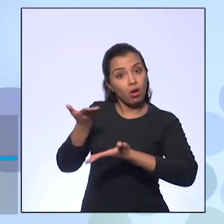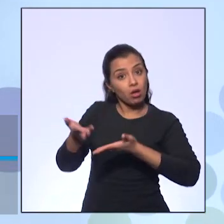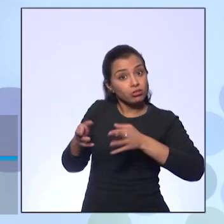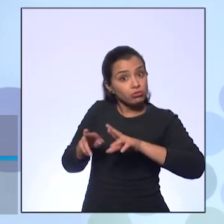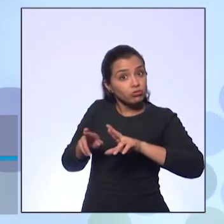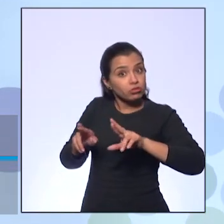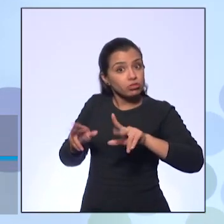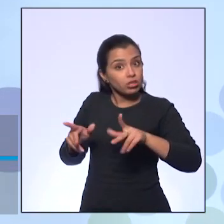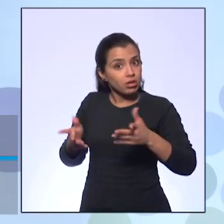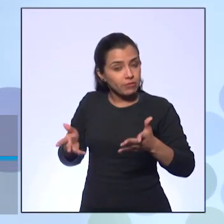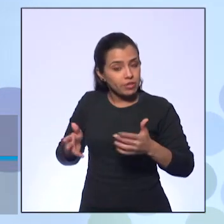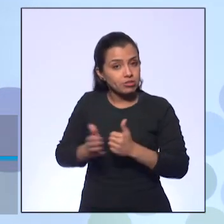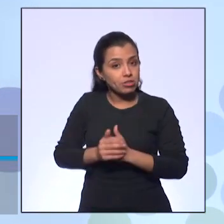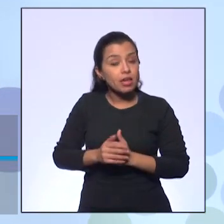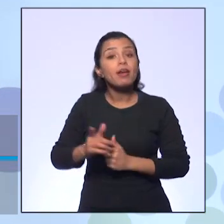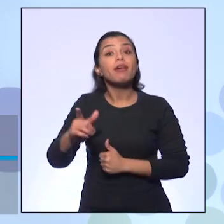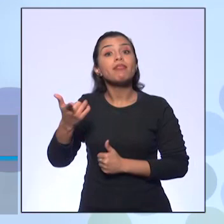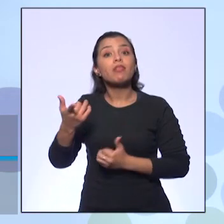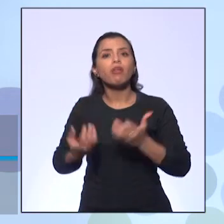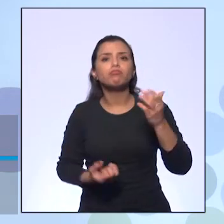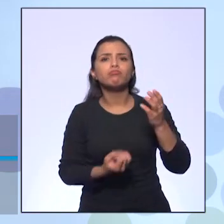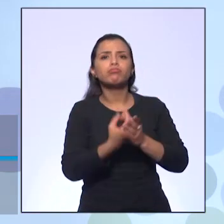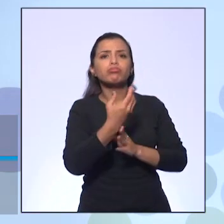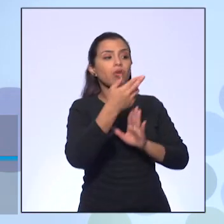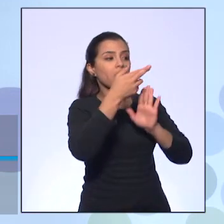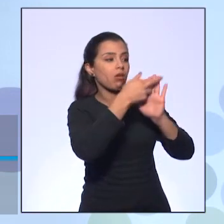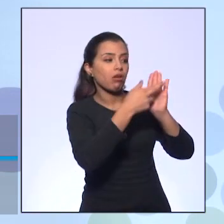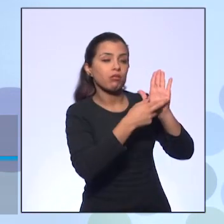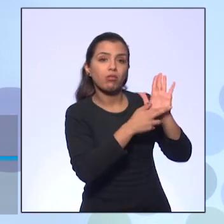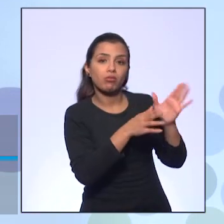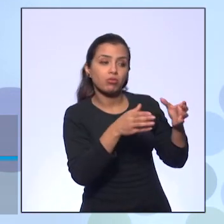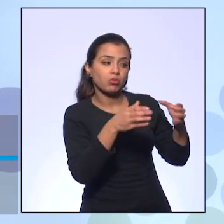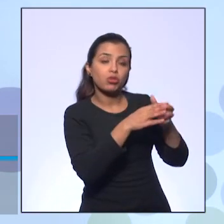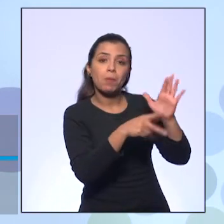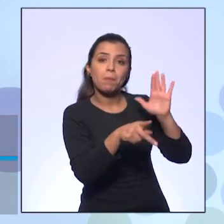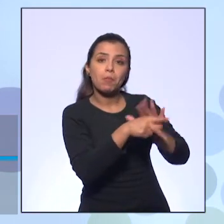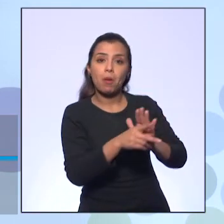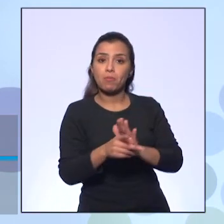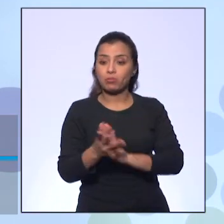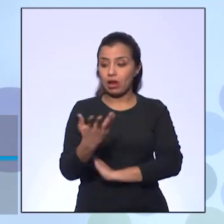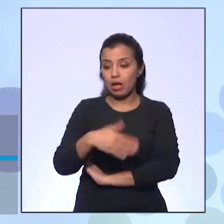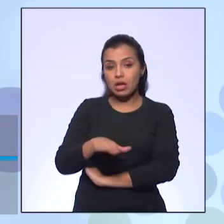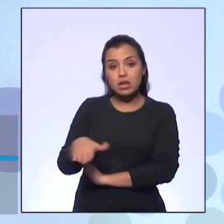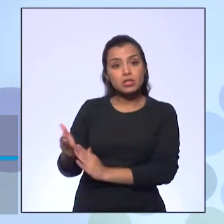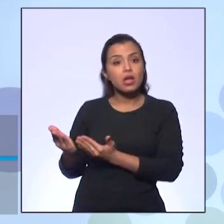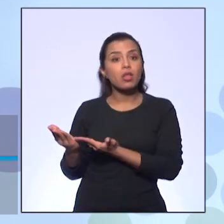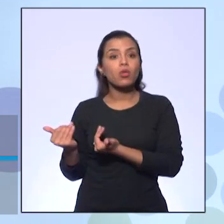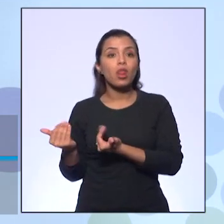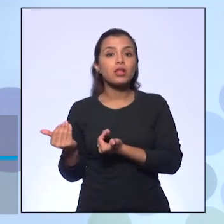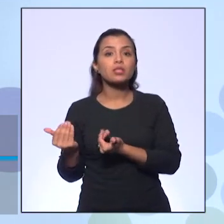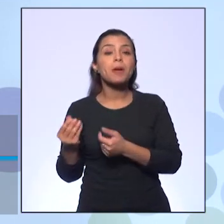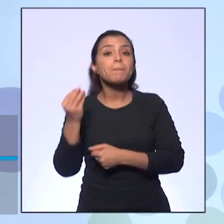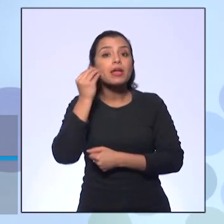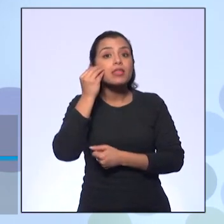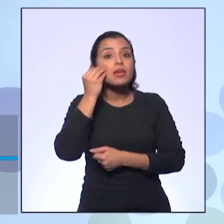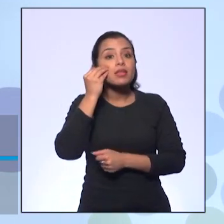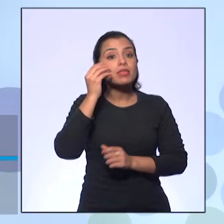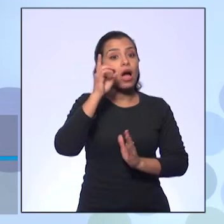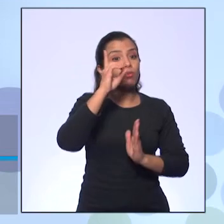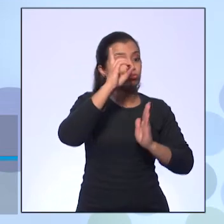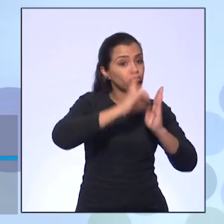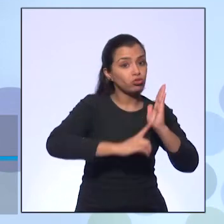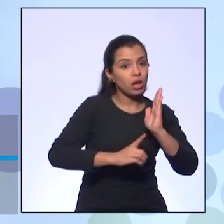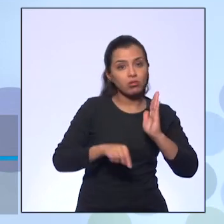Então, organiza-se um estatuto da criança e do adolescente para equiparar os direitos, para tentar de alguma forma ajudá-los,